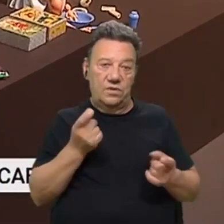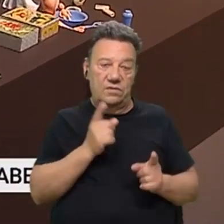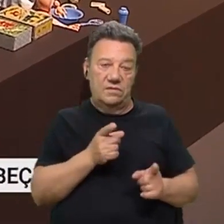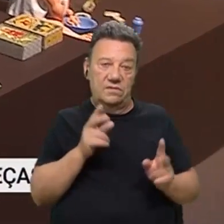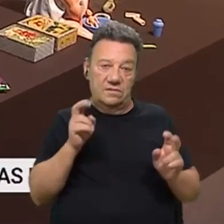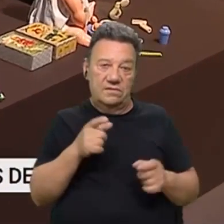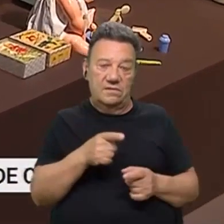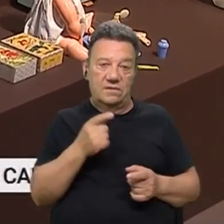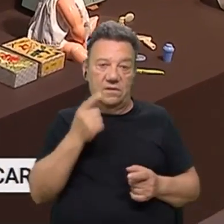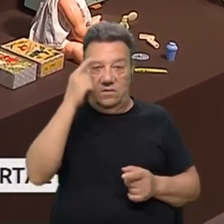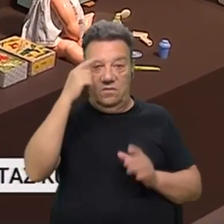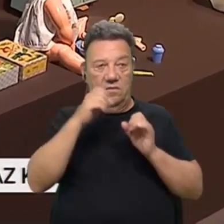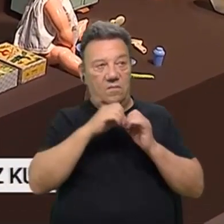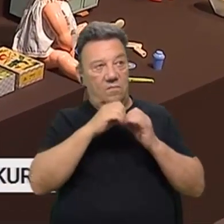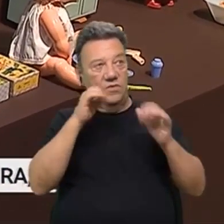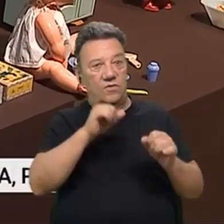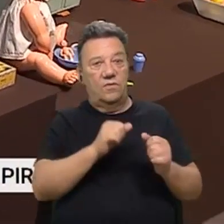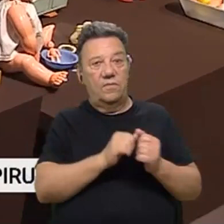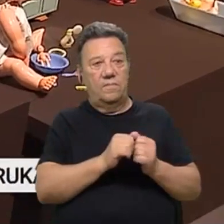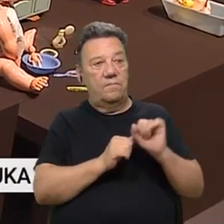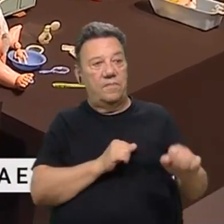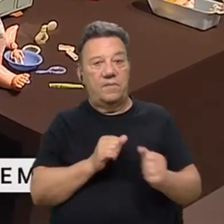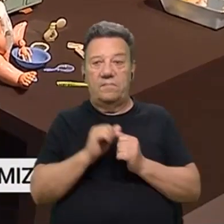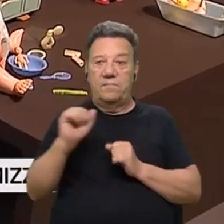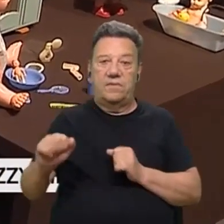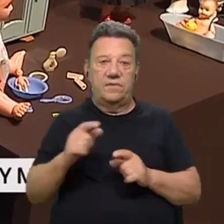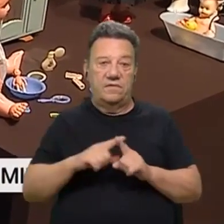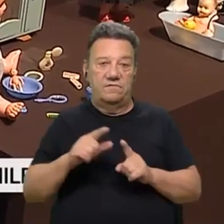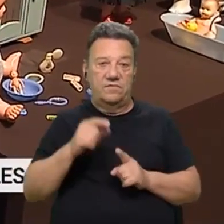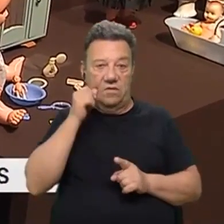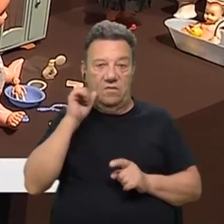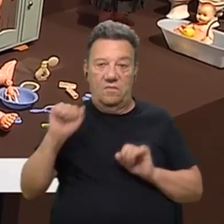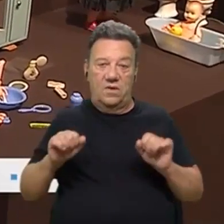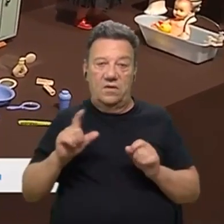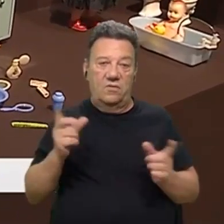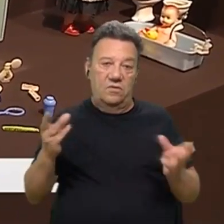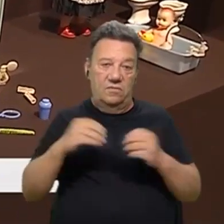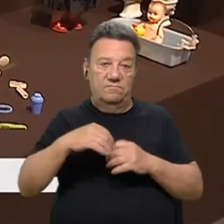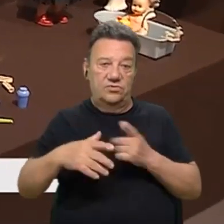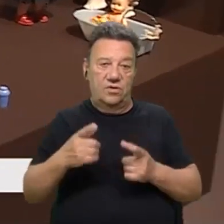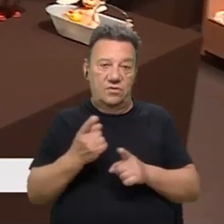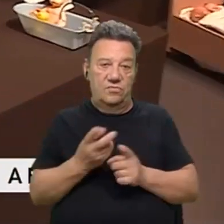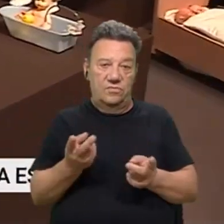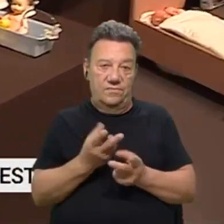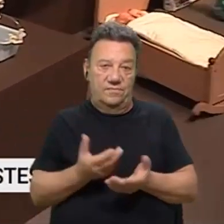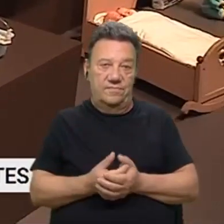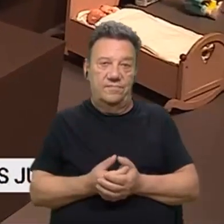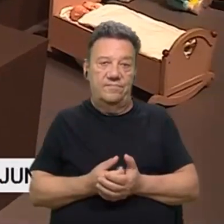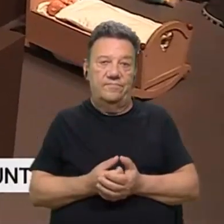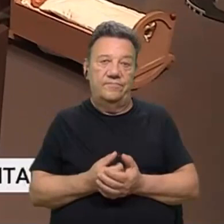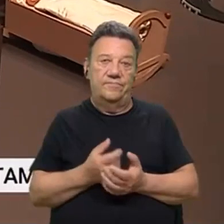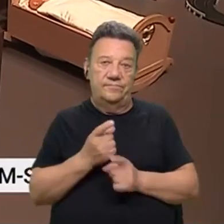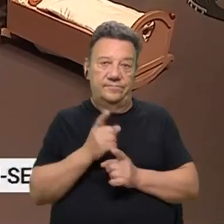com essas estéreótipos dos papéis eh dos diferentes géneros misturando-nos com os outros ah